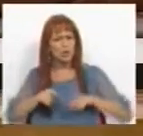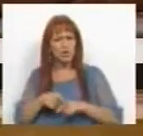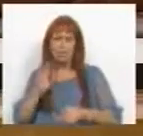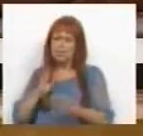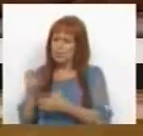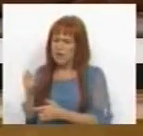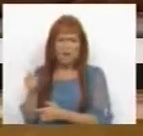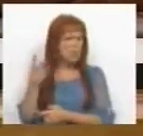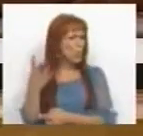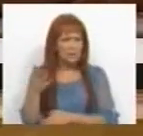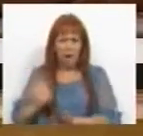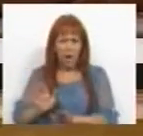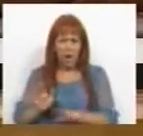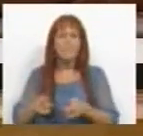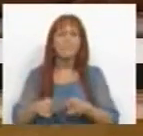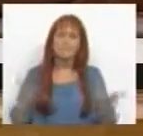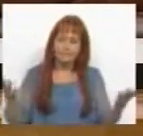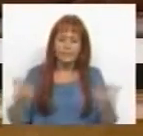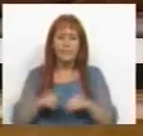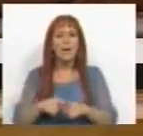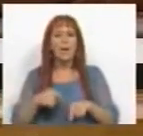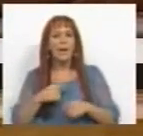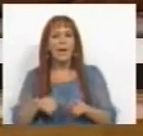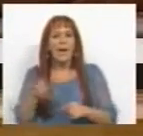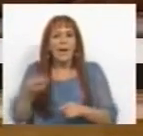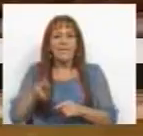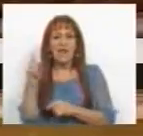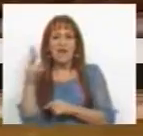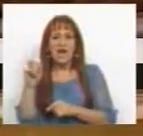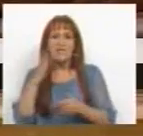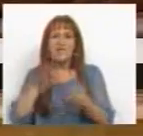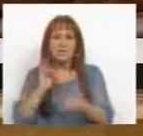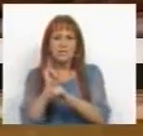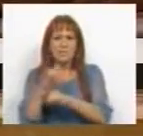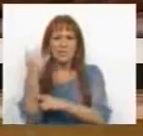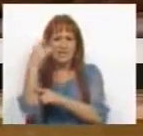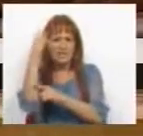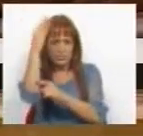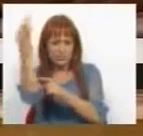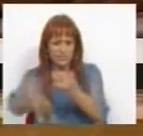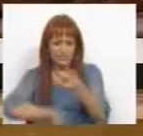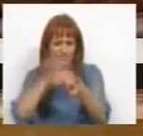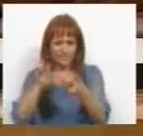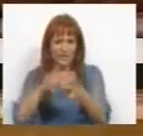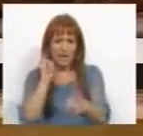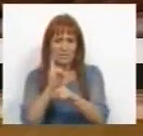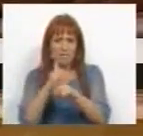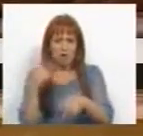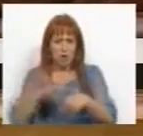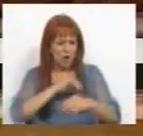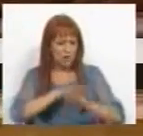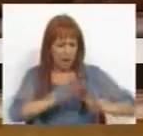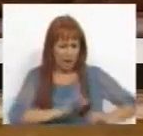nos últimos 4 anos. Ou seja, que a taxa do IVA na restauração se mantenha nos 23%, que se mantenham os